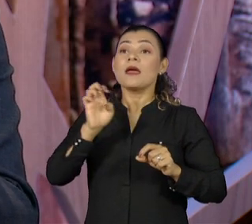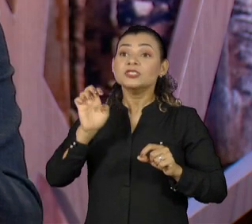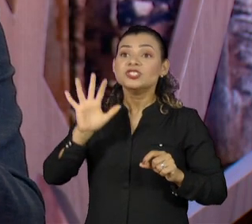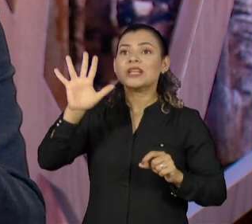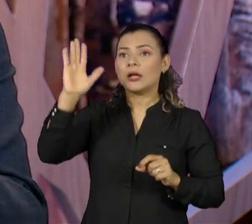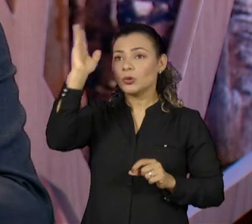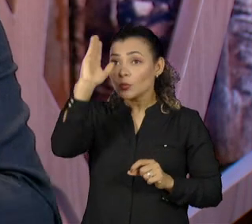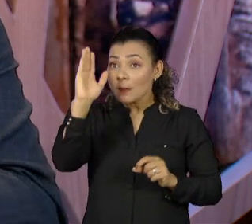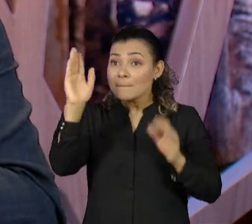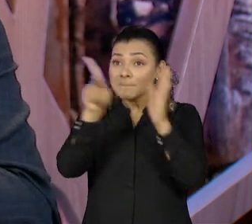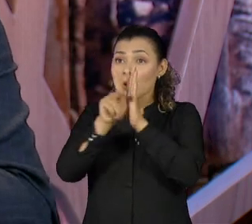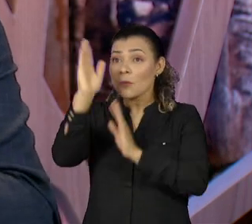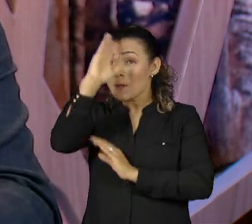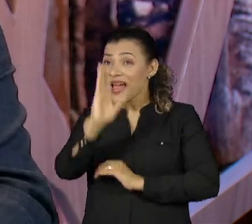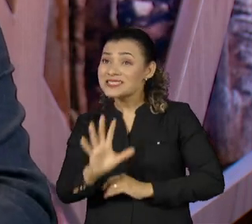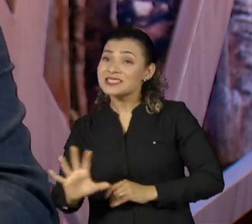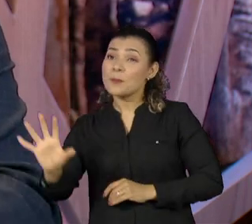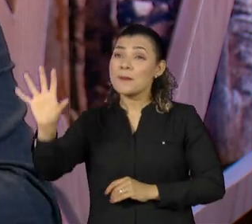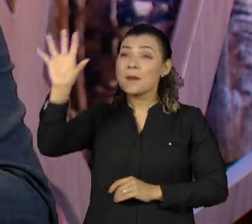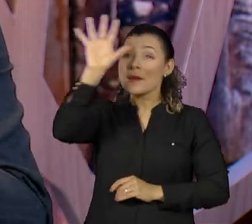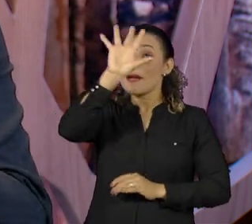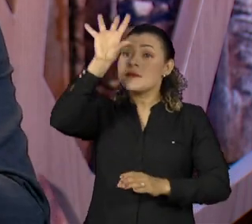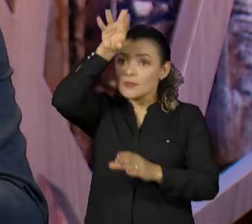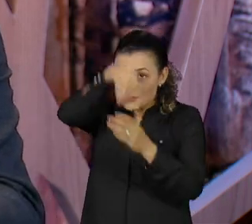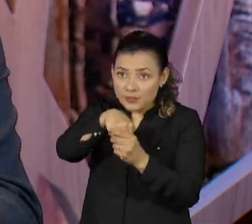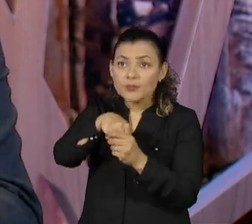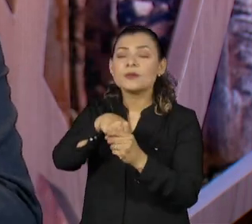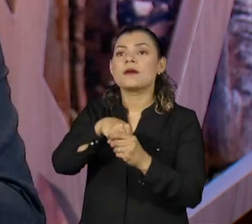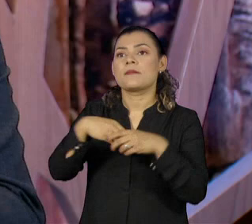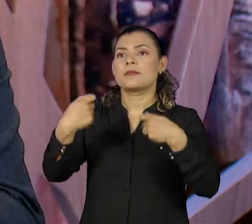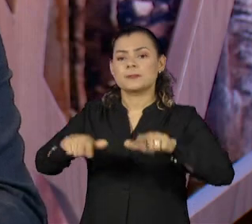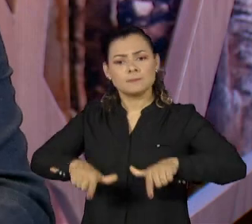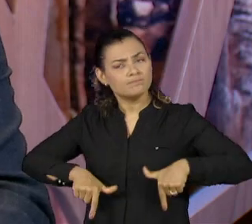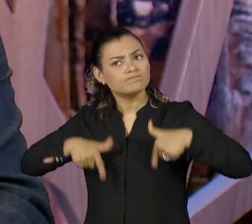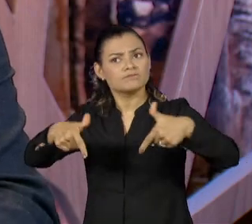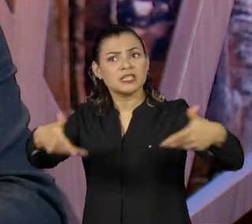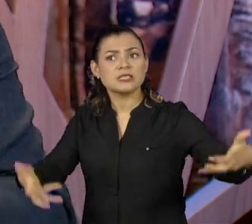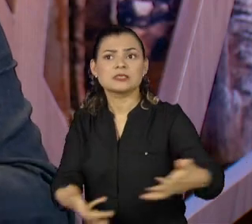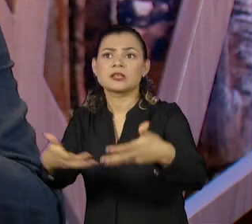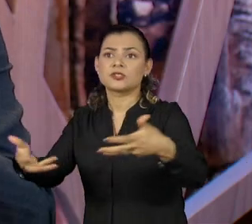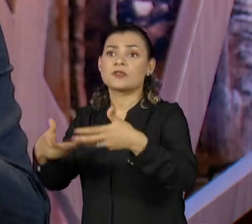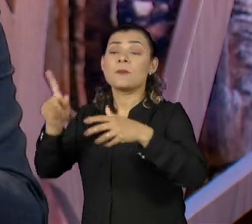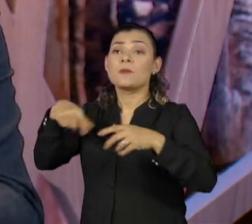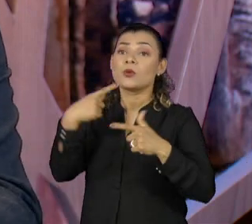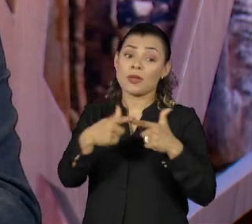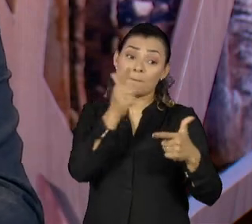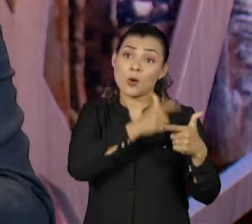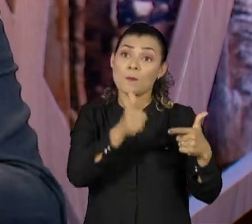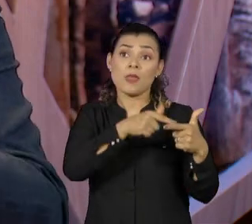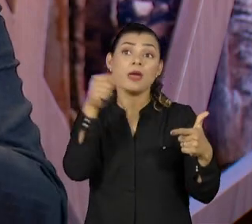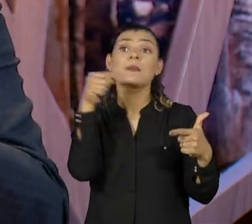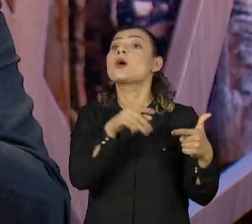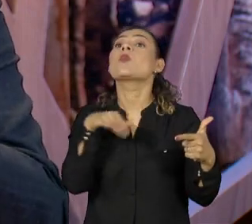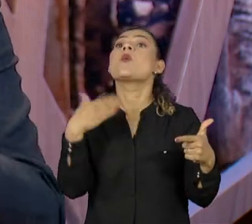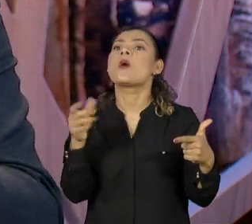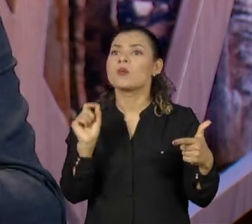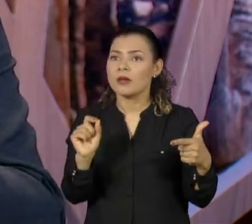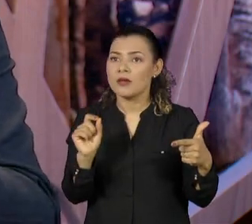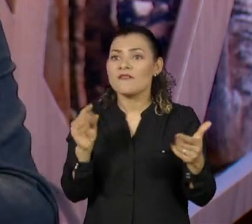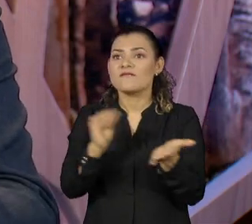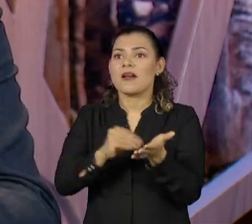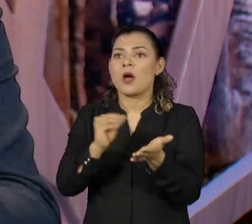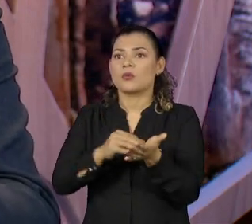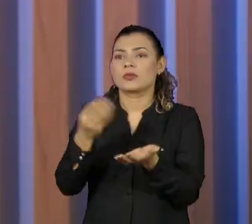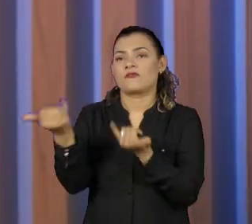para esse fenômeno que nós precisamos de resolver, esse problema que a gente precisa de resolver de acesso